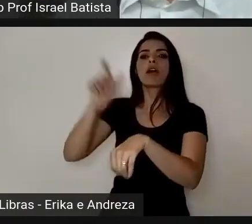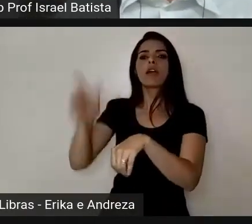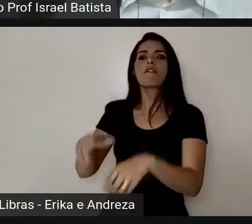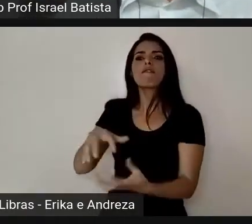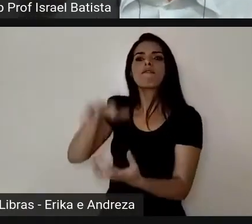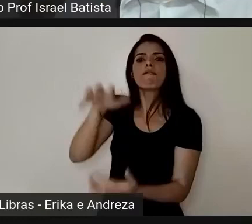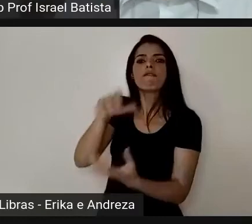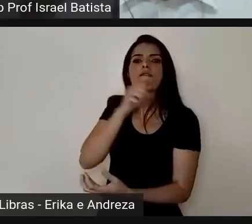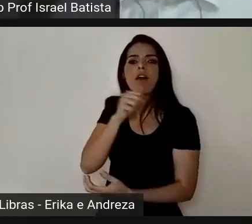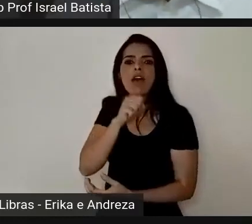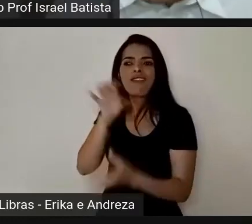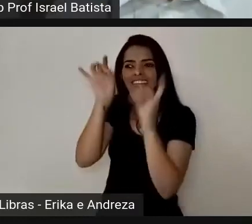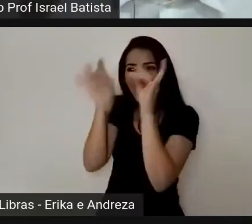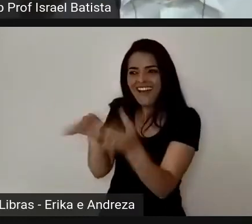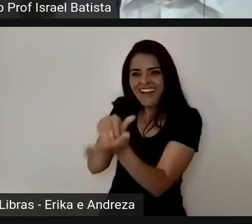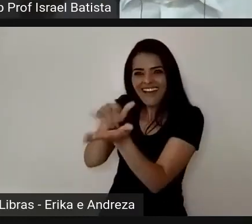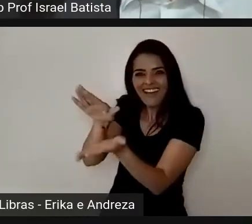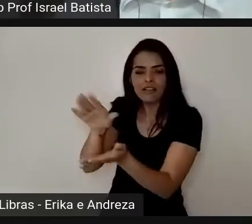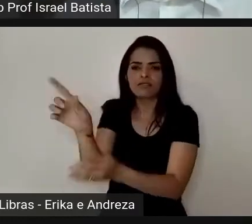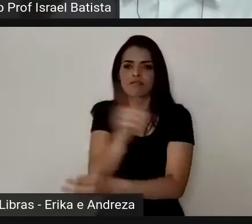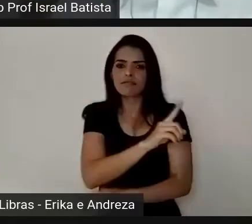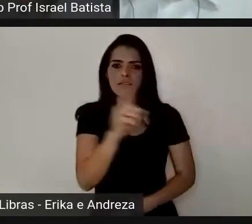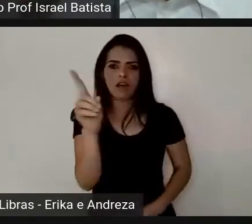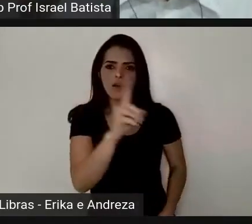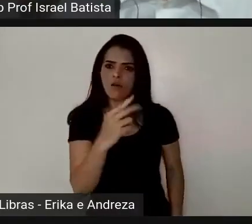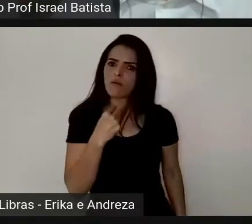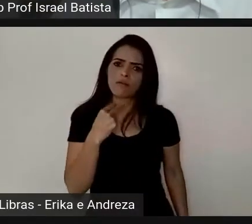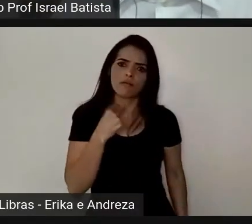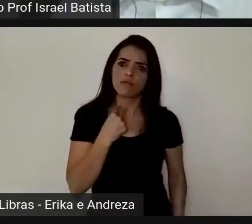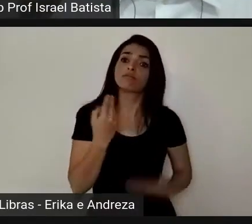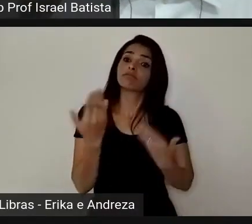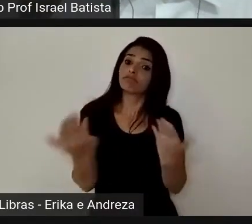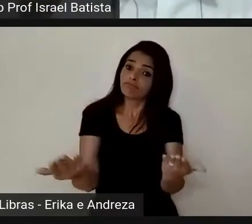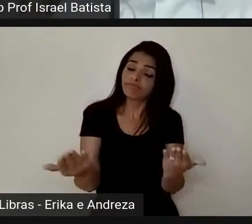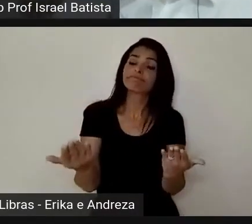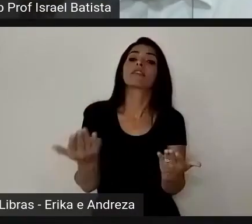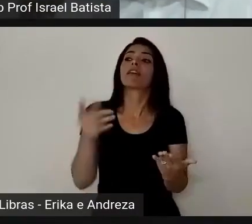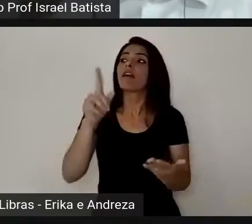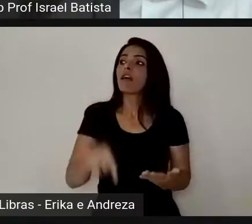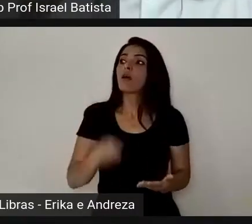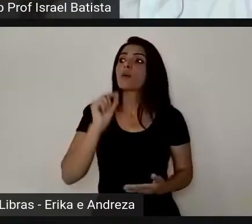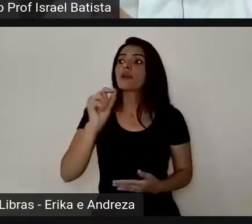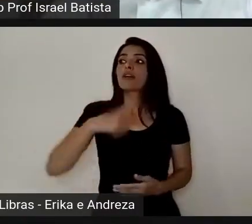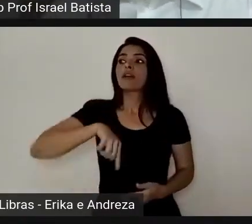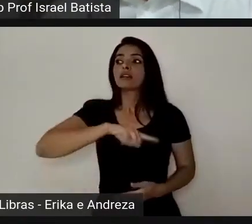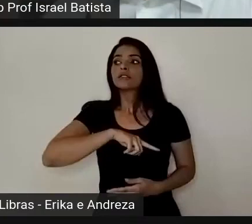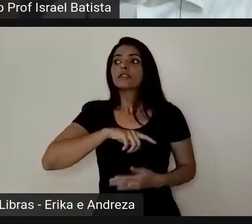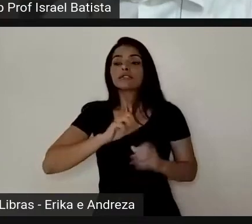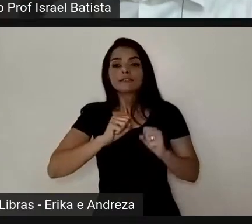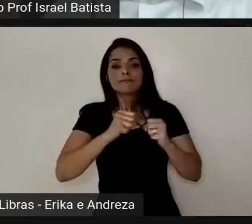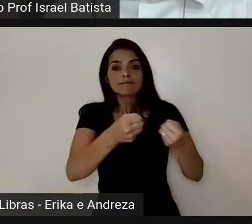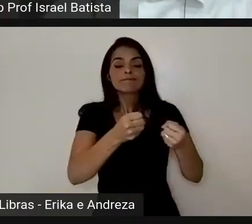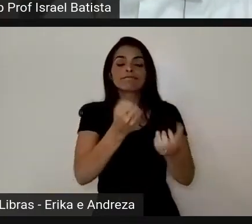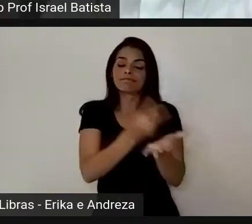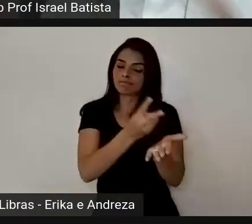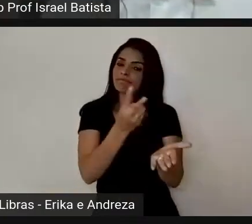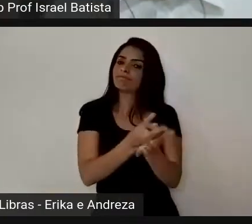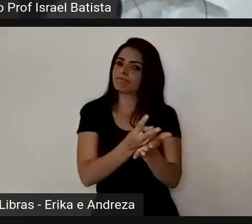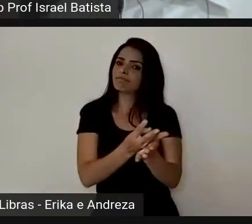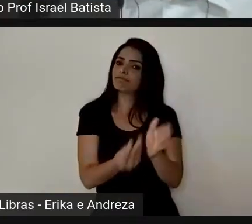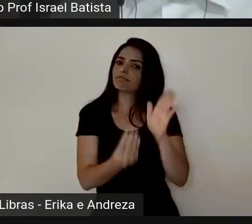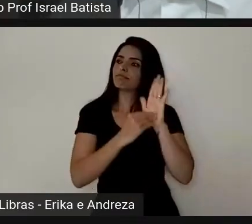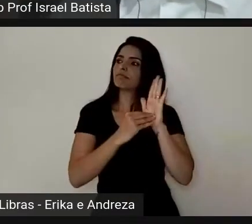velhos. Não é assim que se faz. É por isso que a gente defende a manutenção